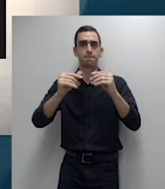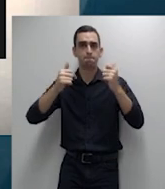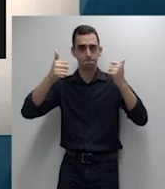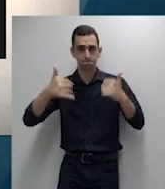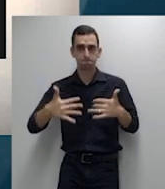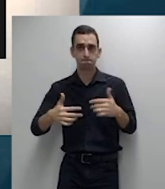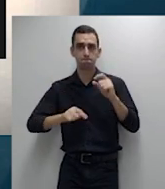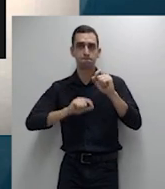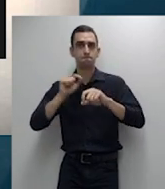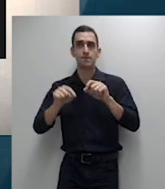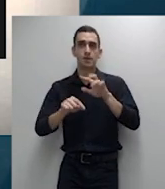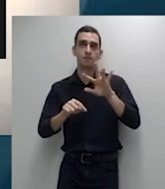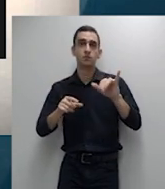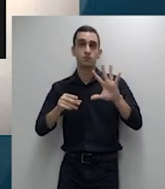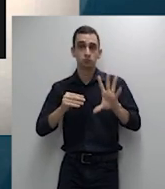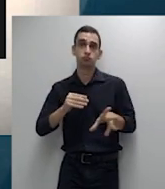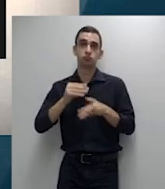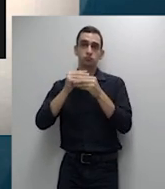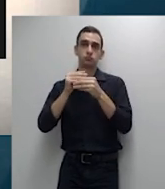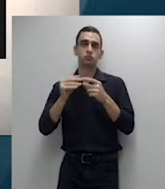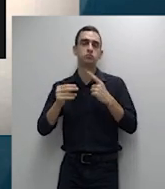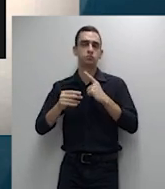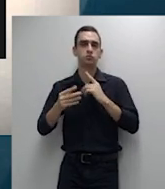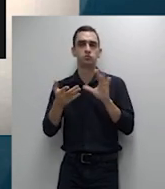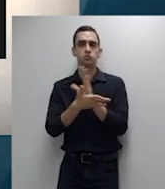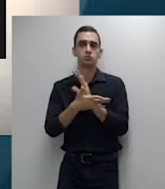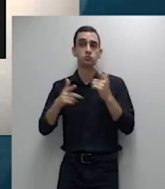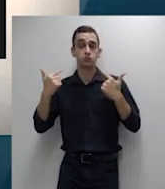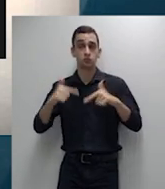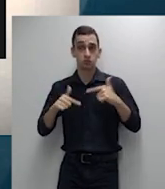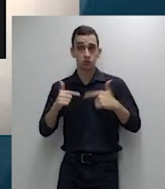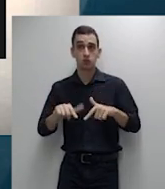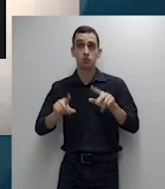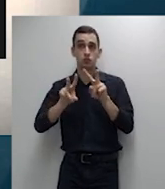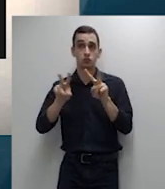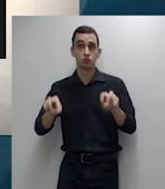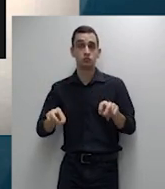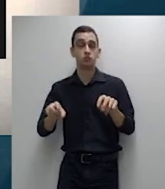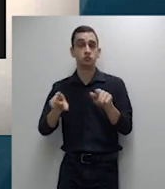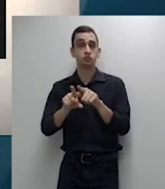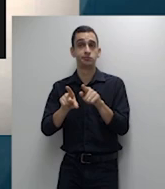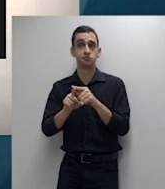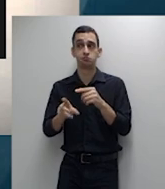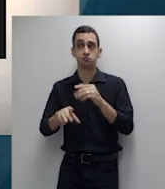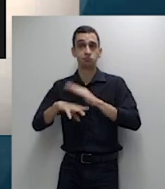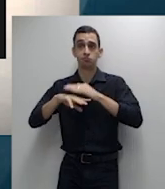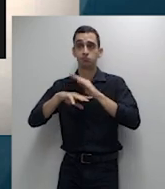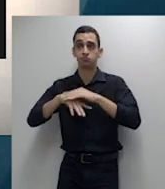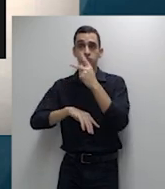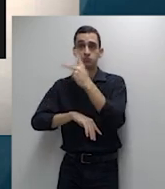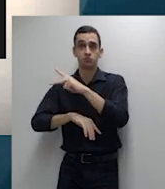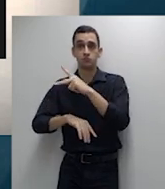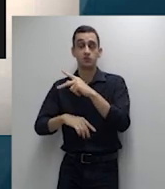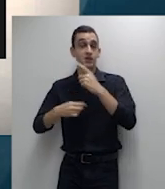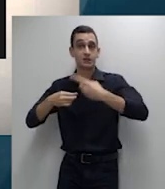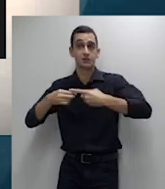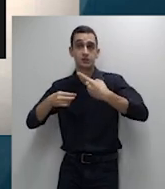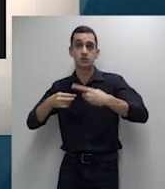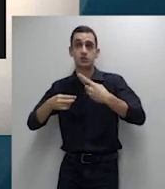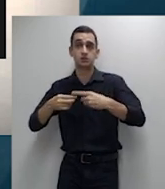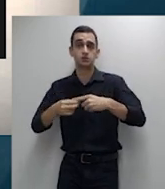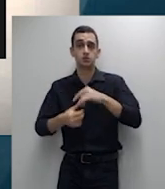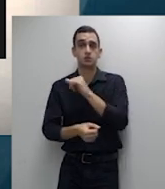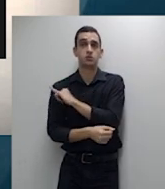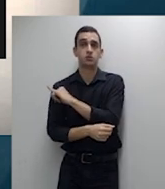mesmo da inclusão dessas atividades da lista de serviço o município do Rio de Janeiro jóias vídeo o